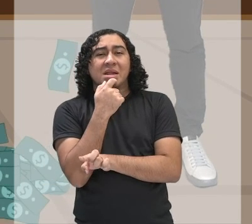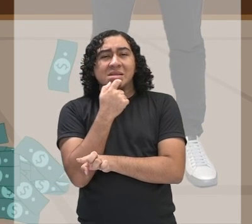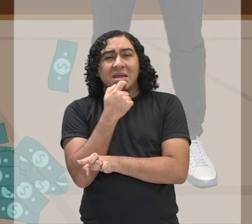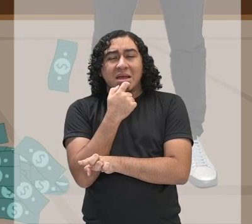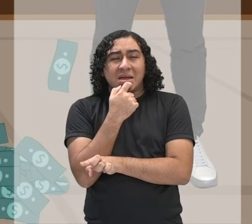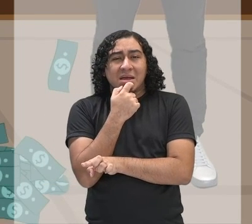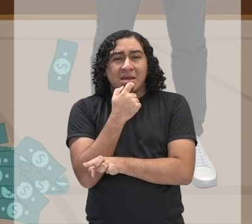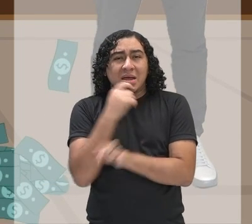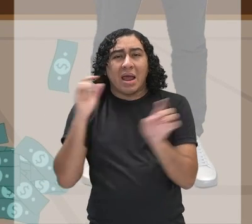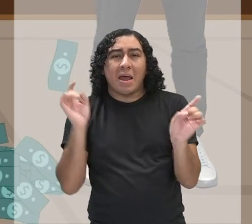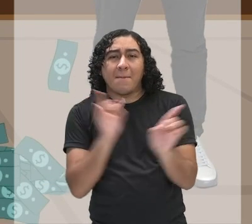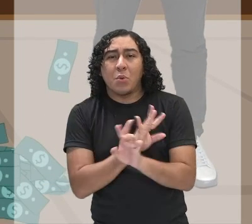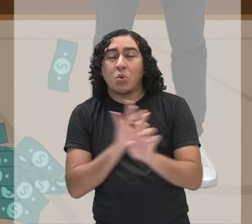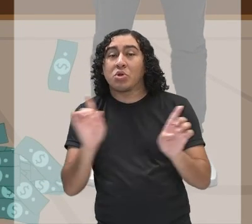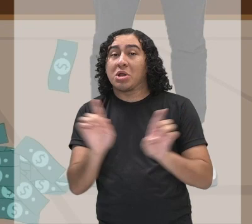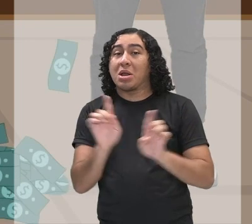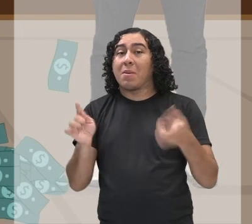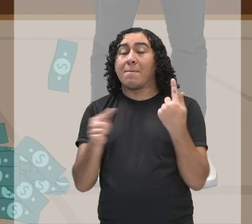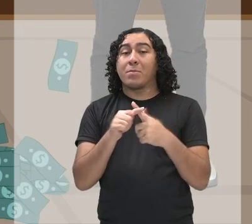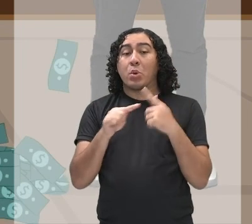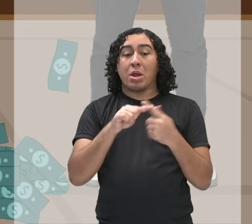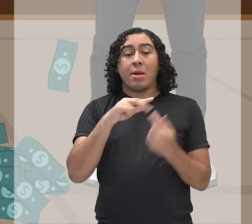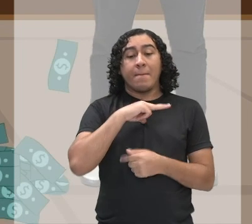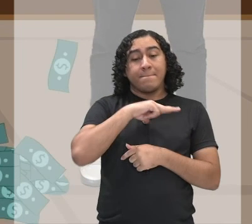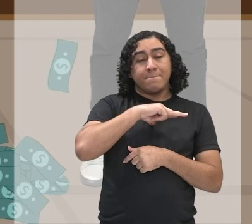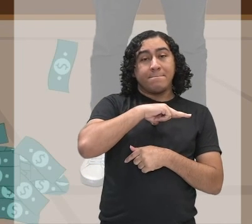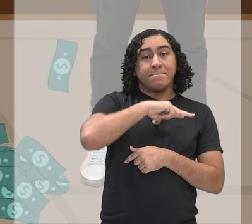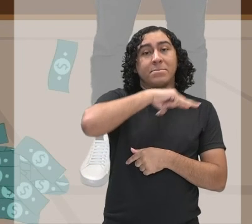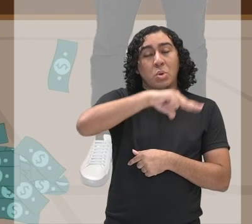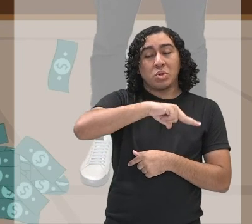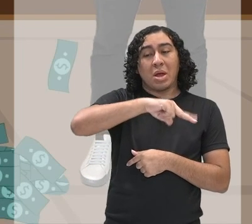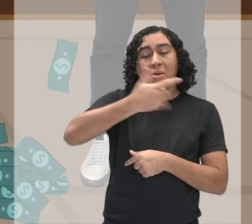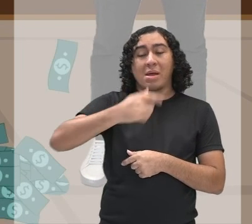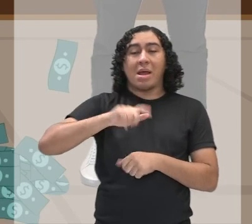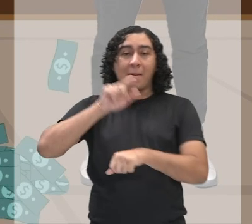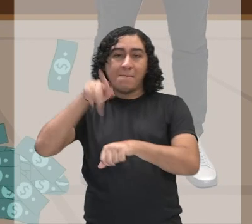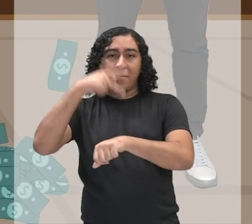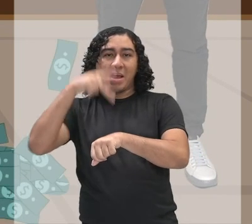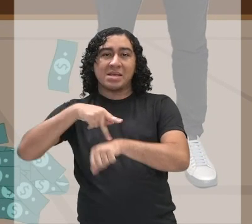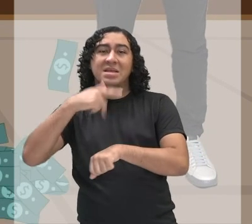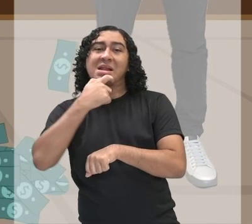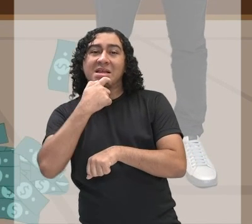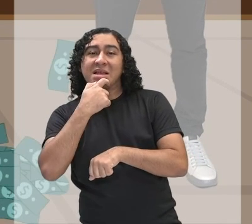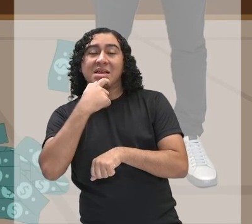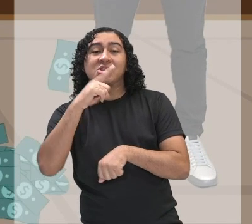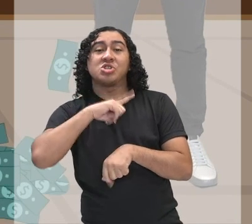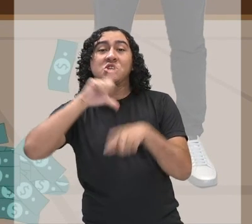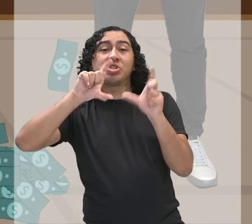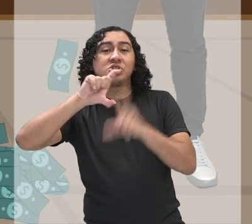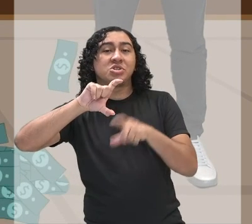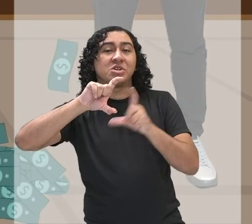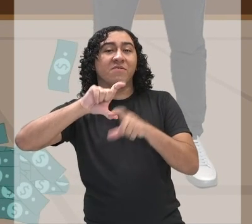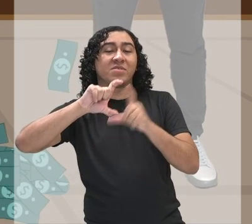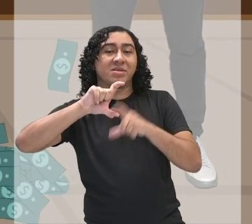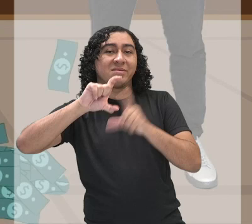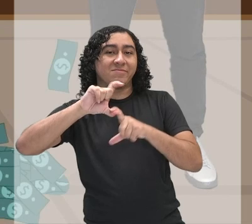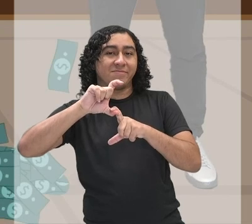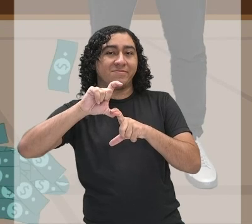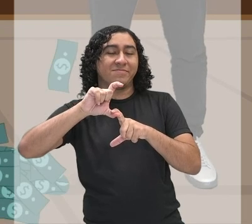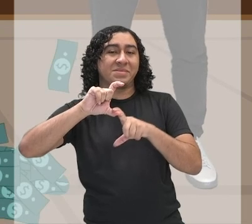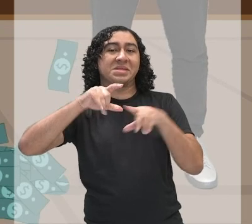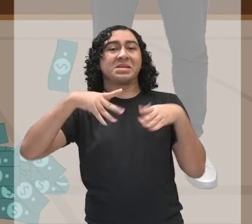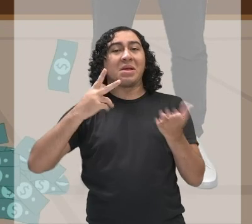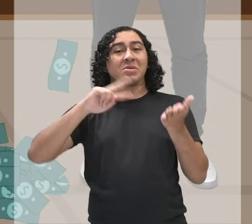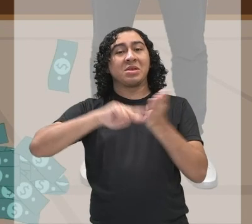pois Portugal tinha dívida do mesmo valor. Né, tinha dívida com a Inglaterra com o mesmo valor. Então, na